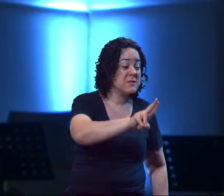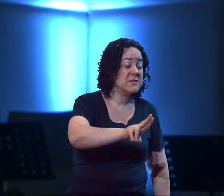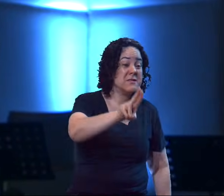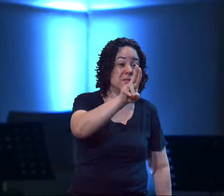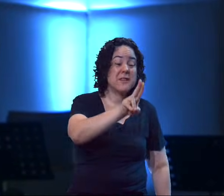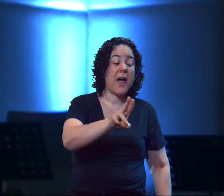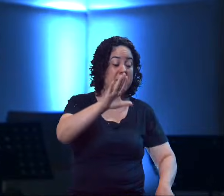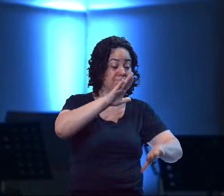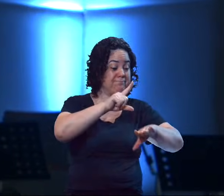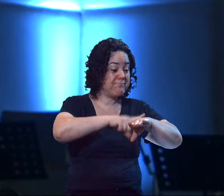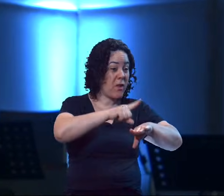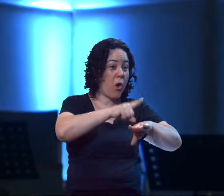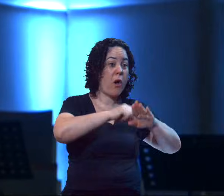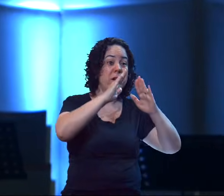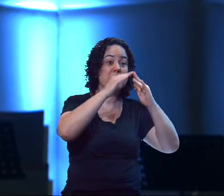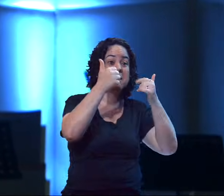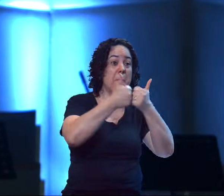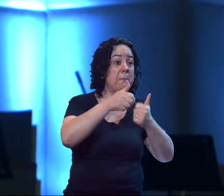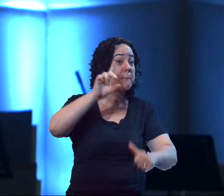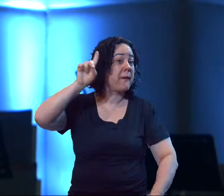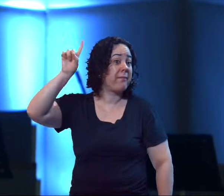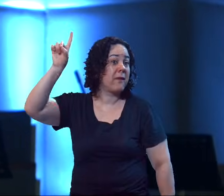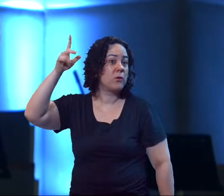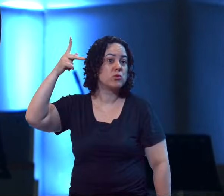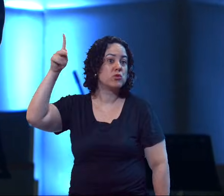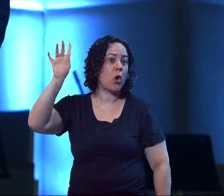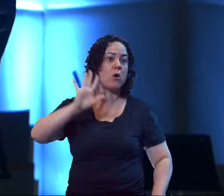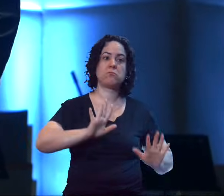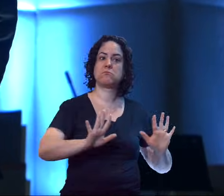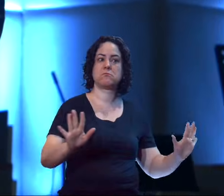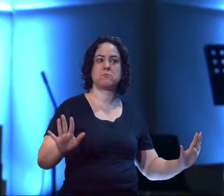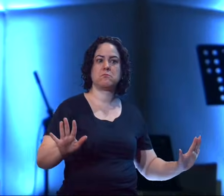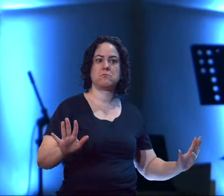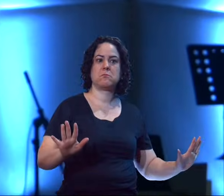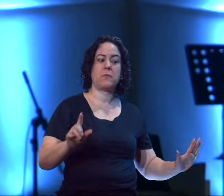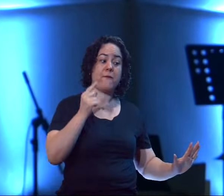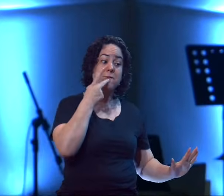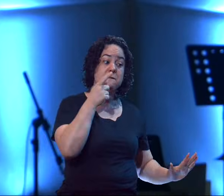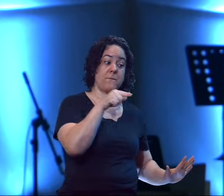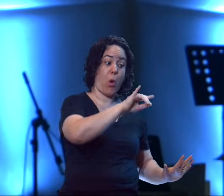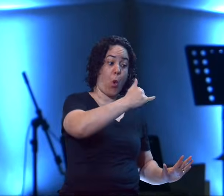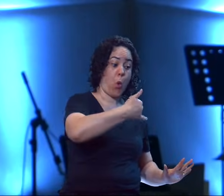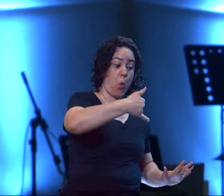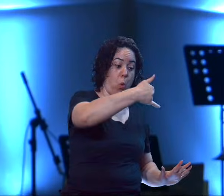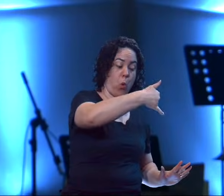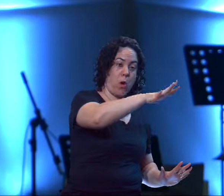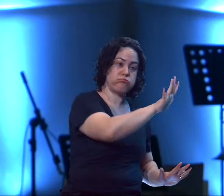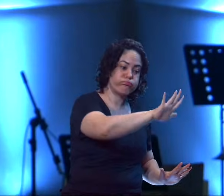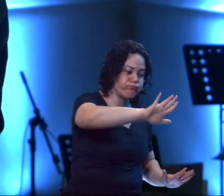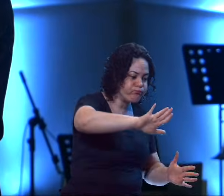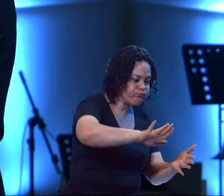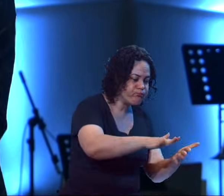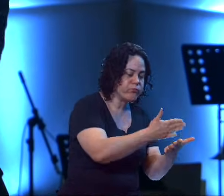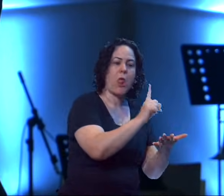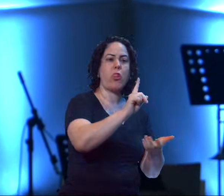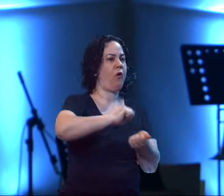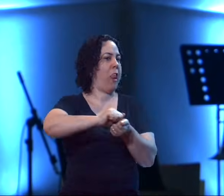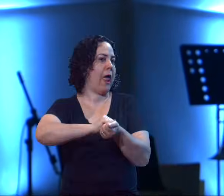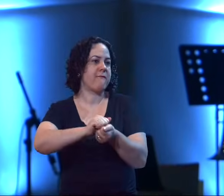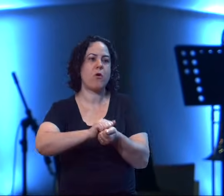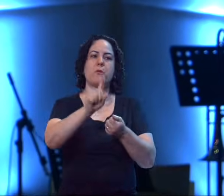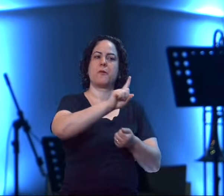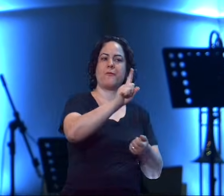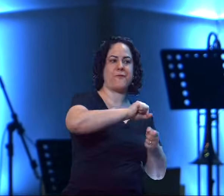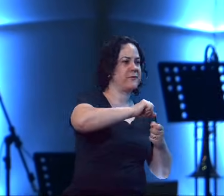exclusivamente para Deus. Então passa o óleo, o que ele está dizendo? Essa bacia não vai ser usada para lavar roupa, para fazer